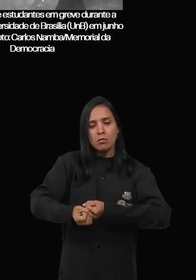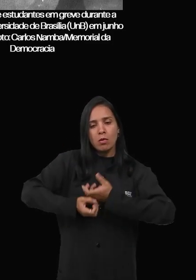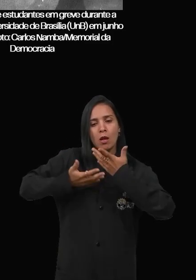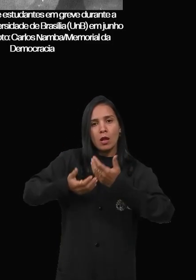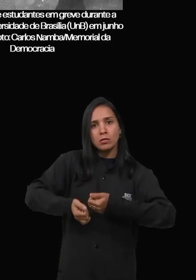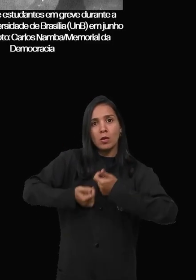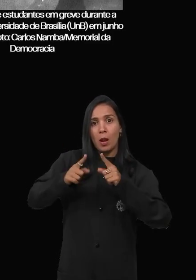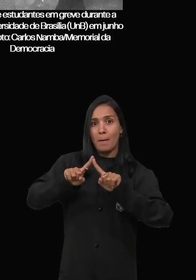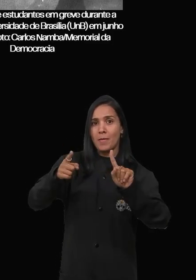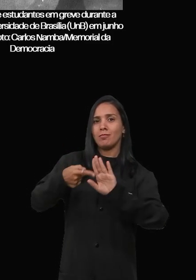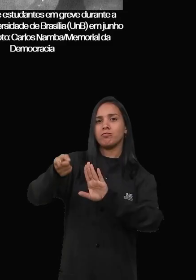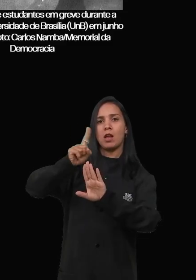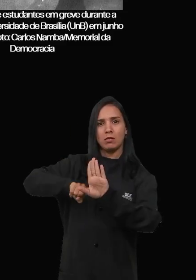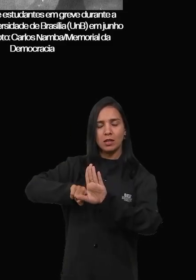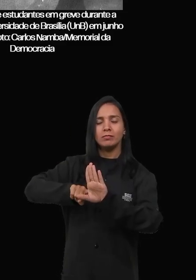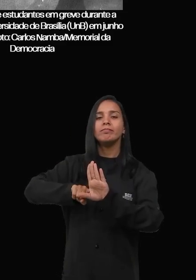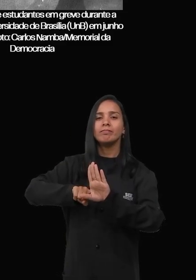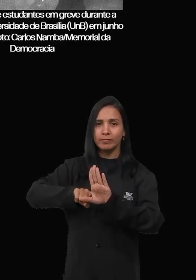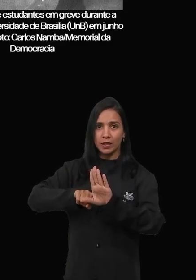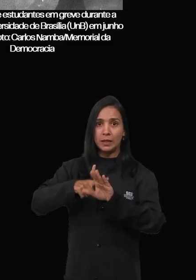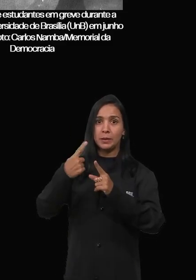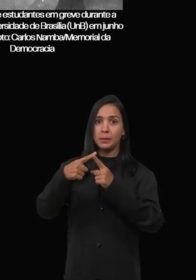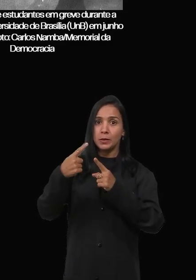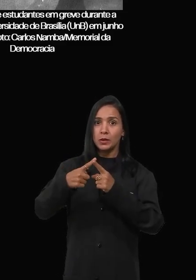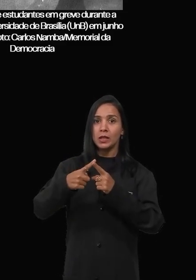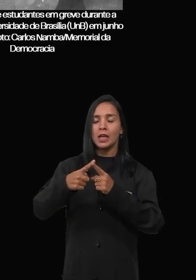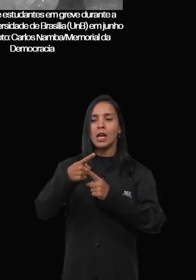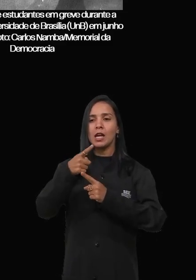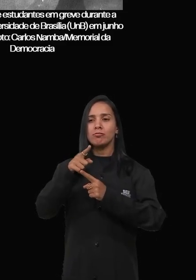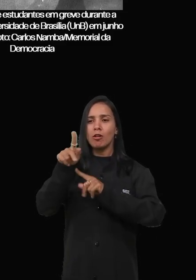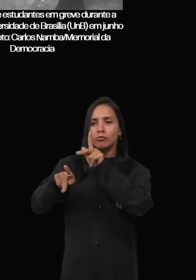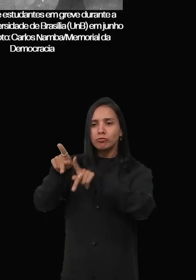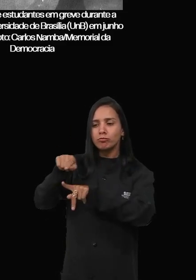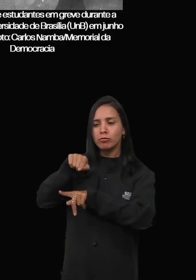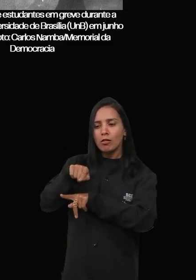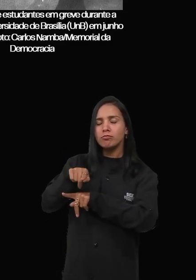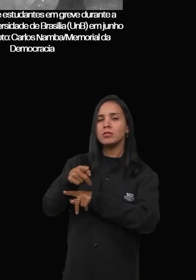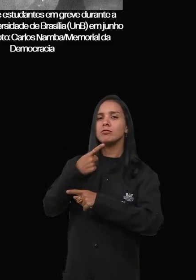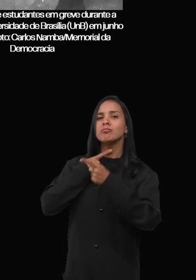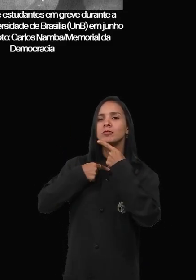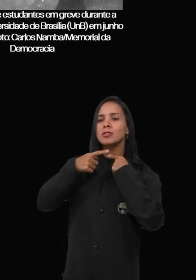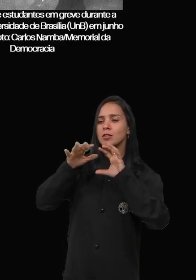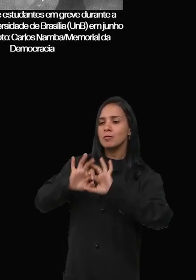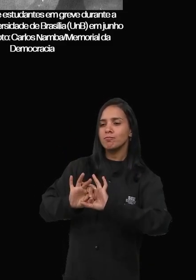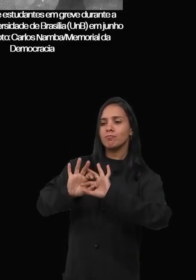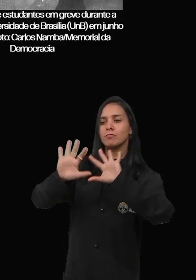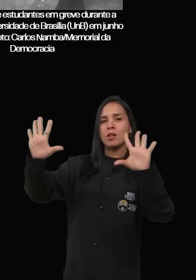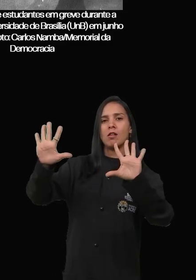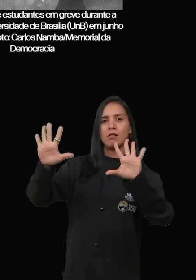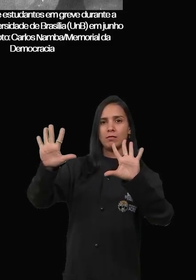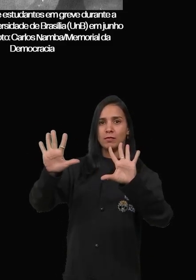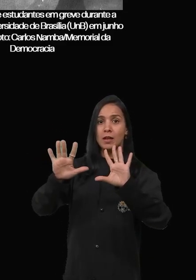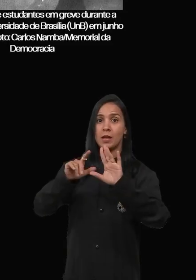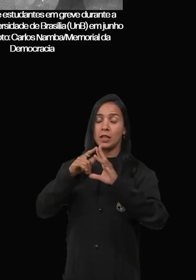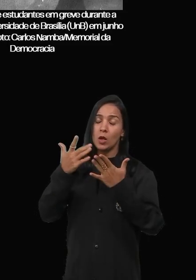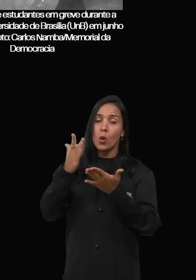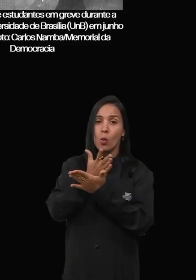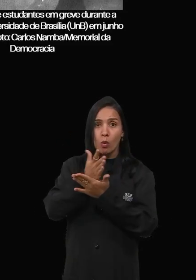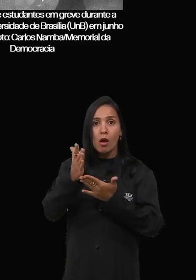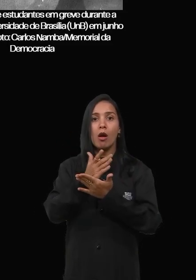esse sofrimento e o desejo de liberdade da população. E, ao mesmo tempo, gêneros como a